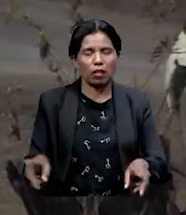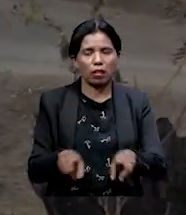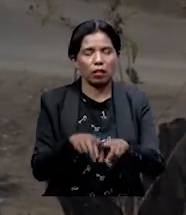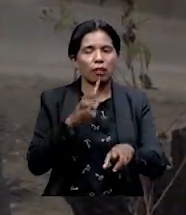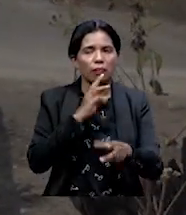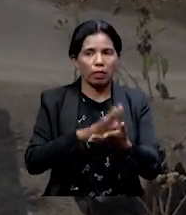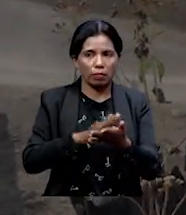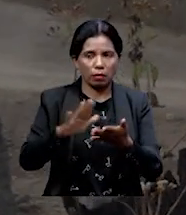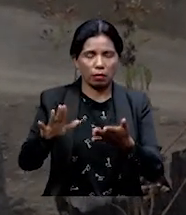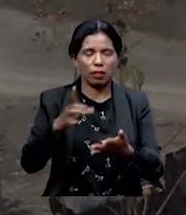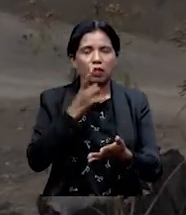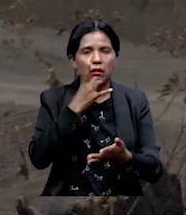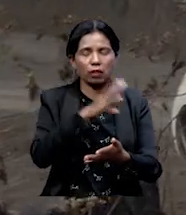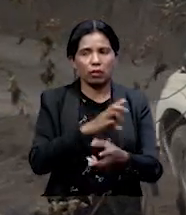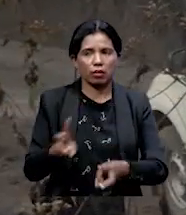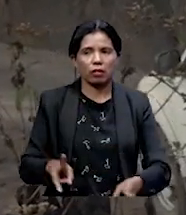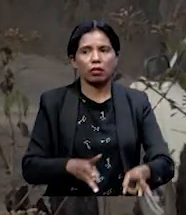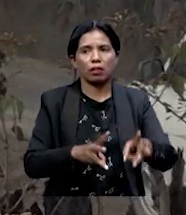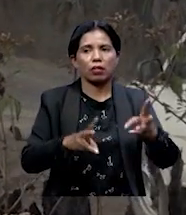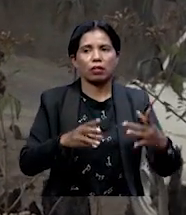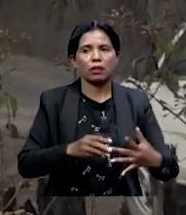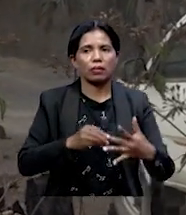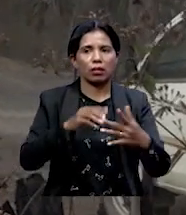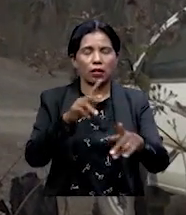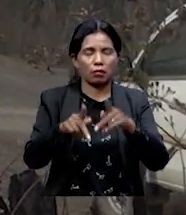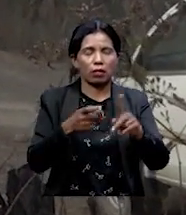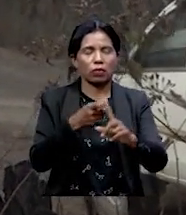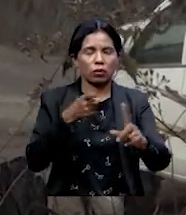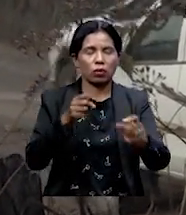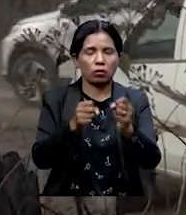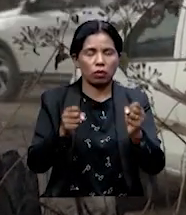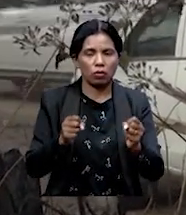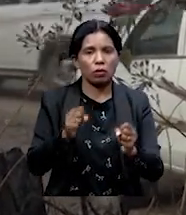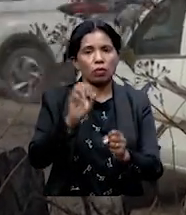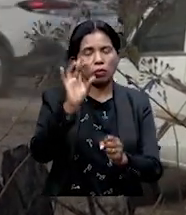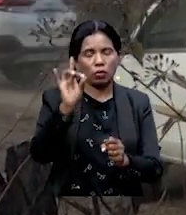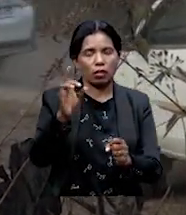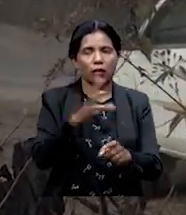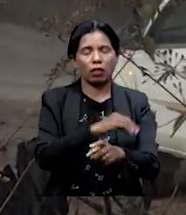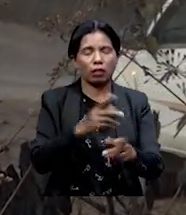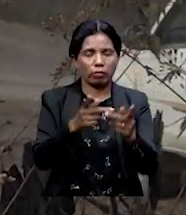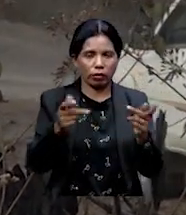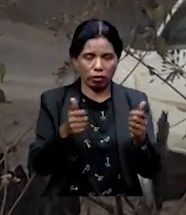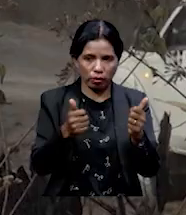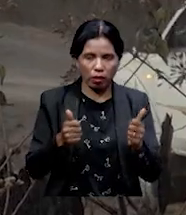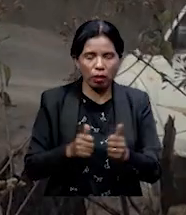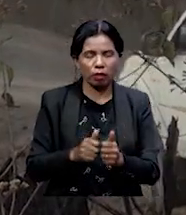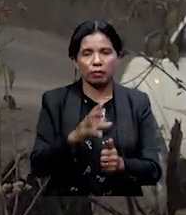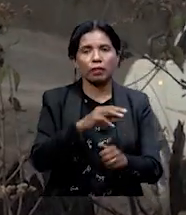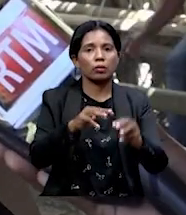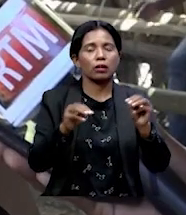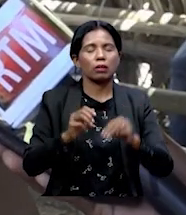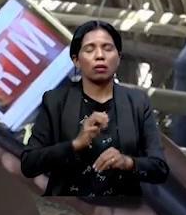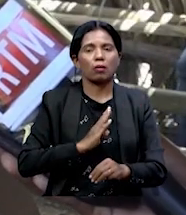bemos, eletricidade no estrada, liliu comunidade Rusi Sukualu, nebe pertence ba posto administrativo Cailaco, município